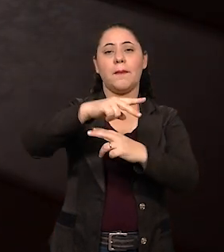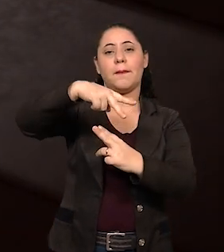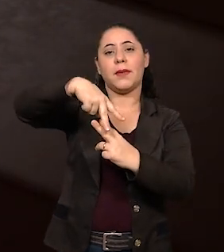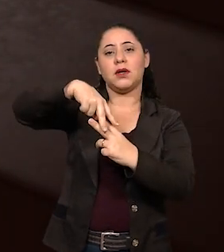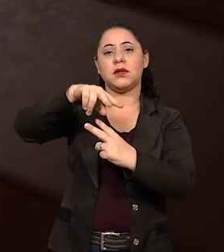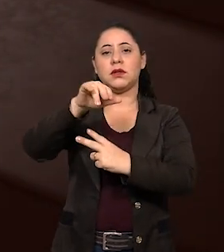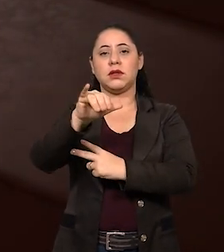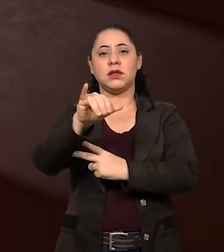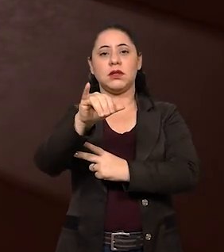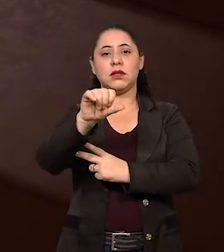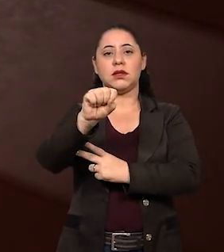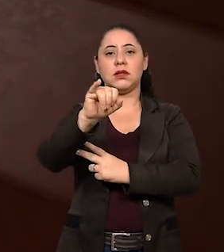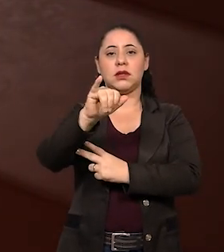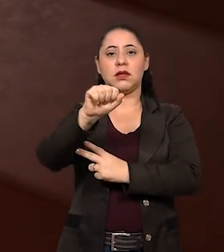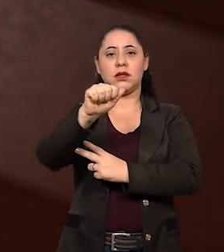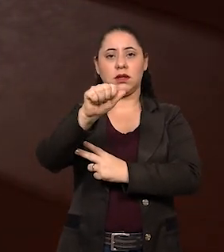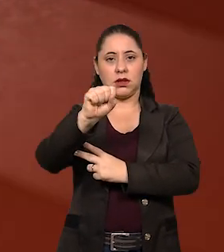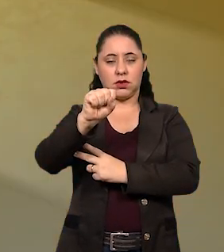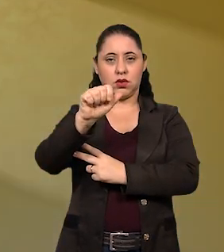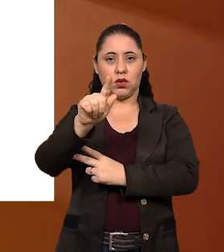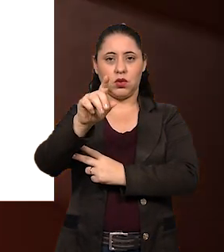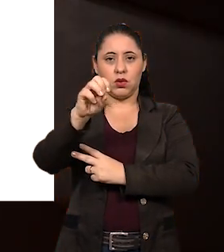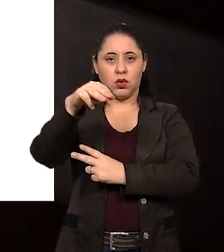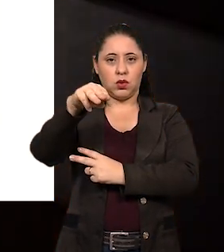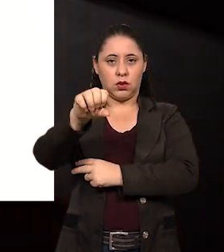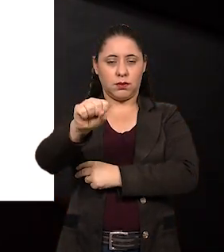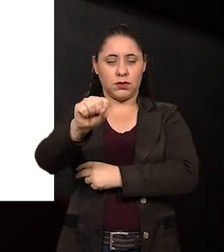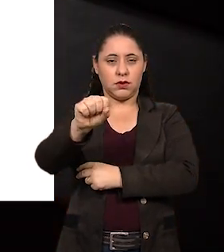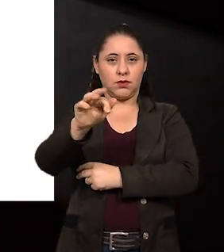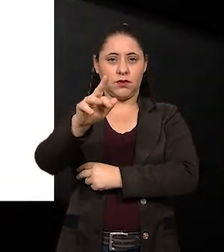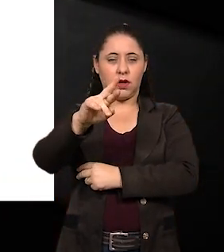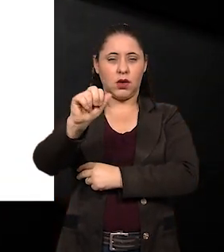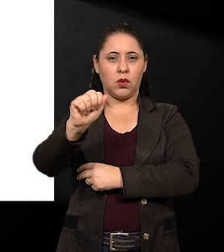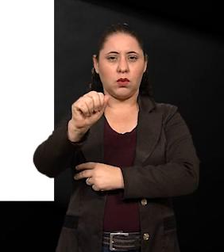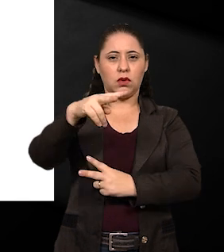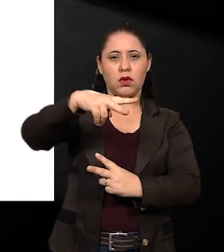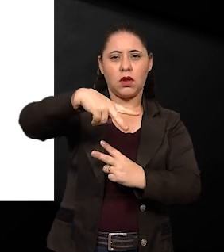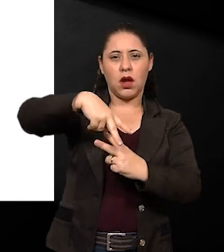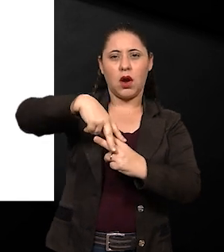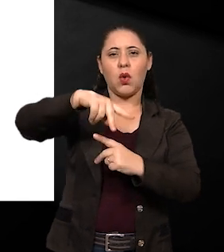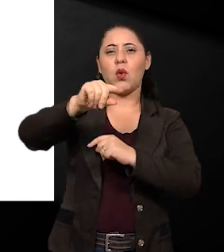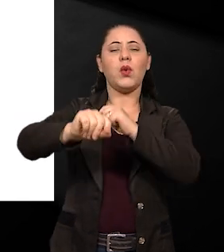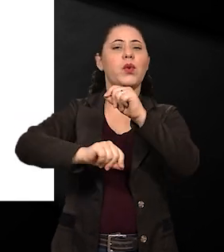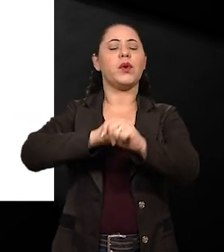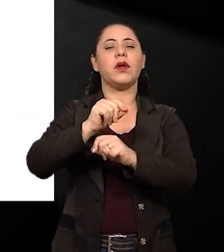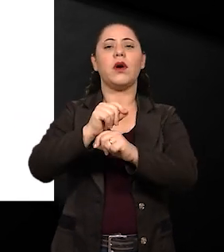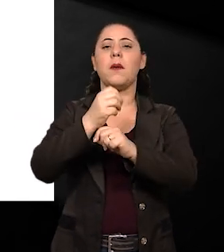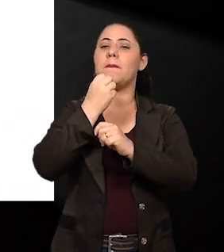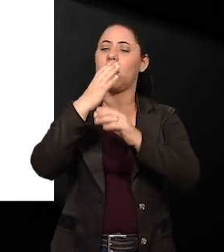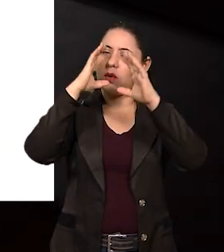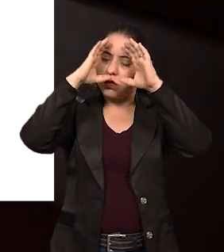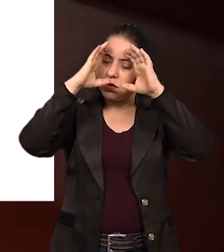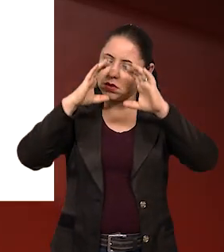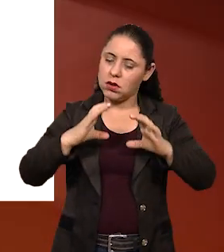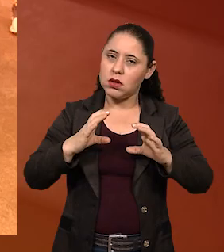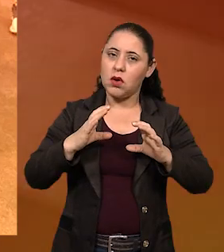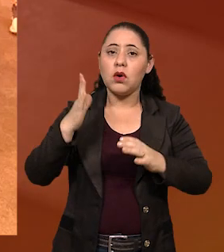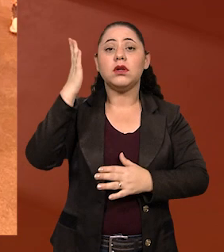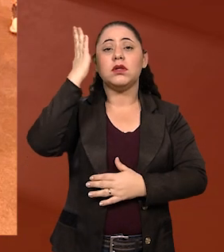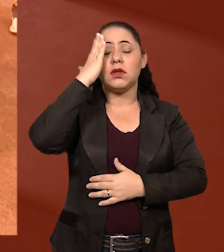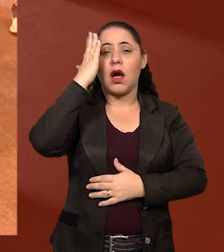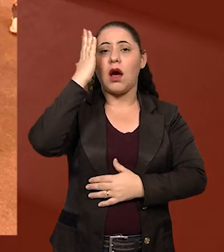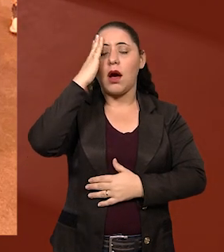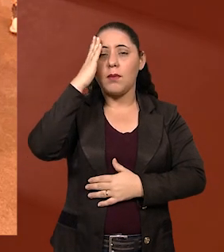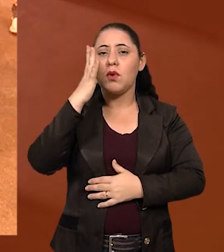maçônica, Isaías Gomes Ferro. Ser um Demolei é, acima de tudo, ser um bom cidadão, ciente das